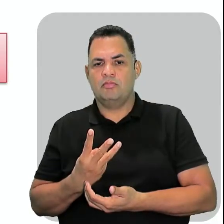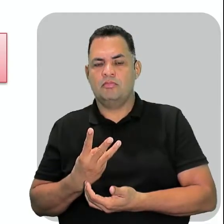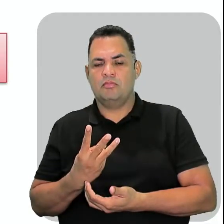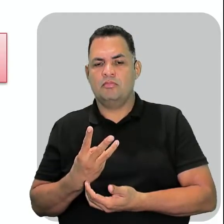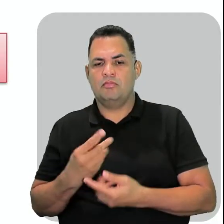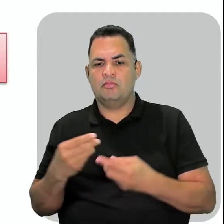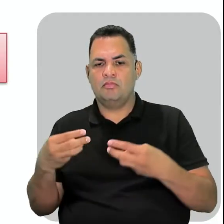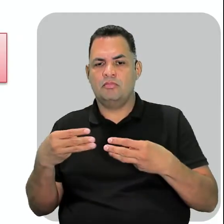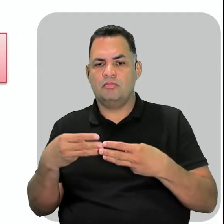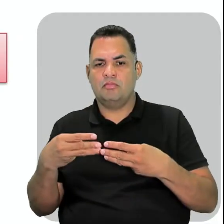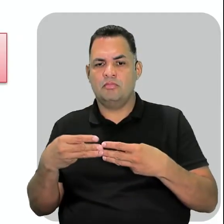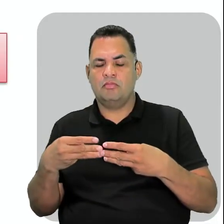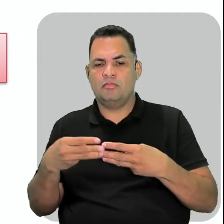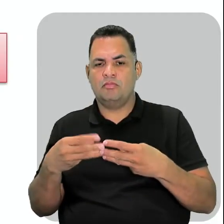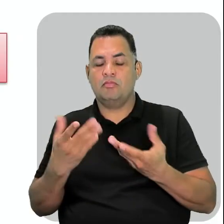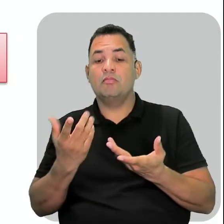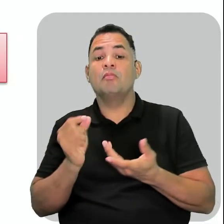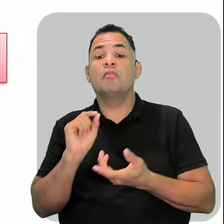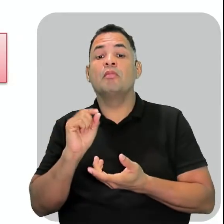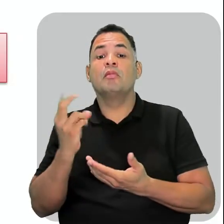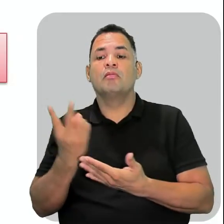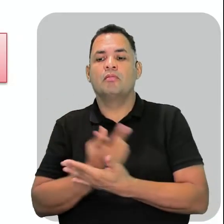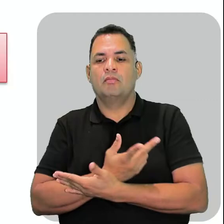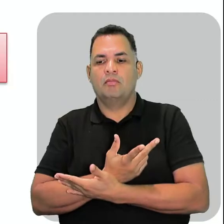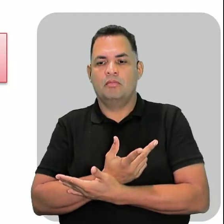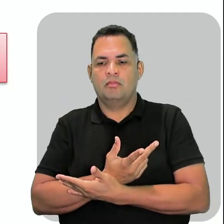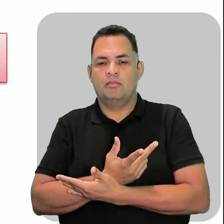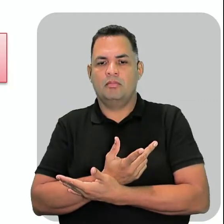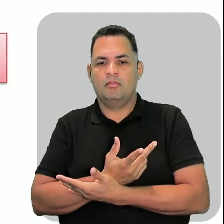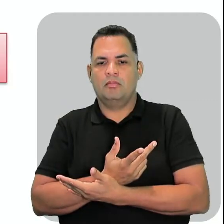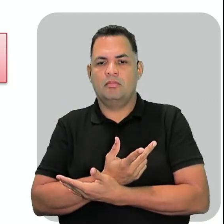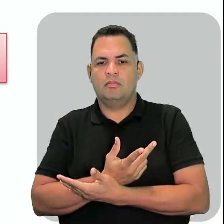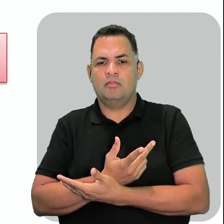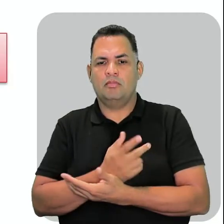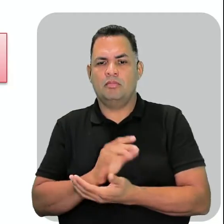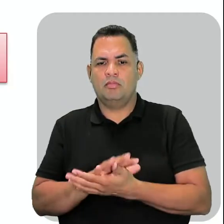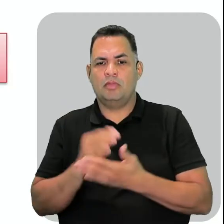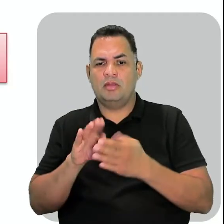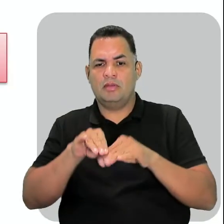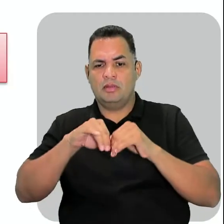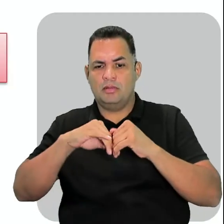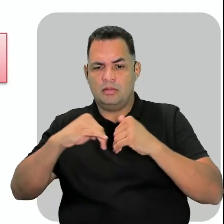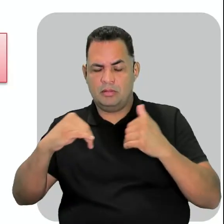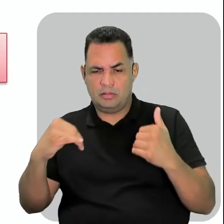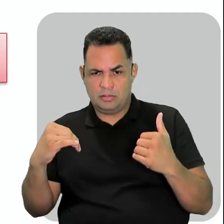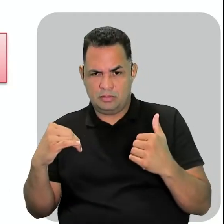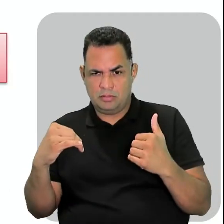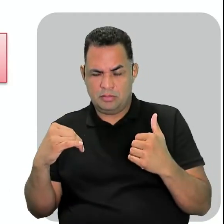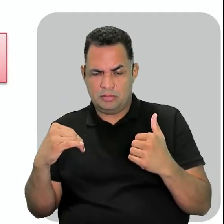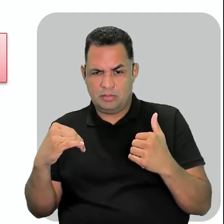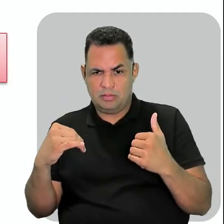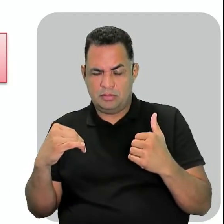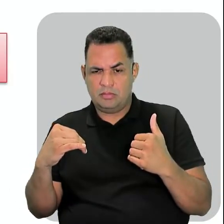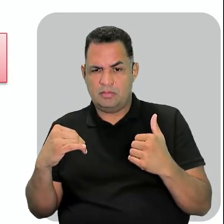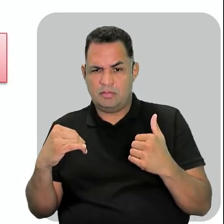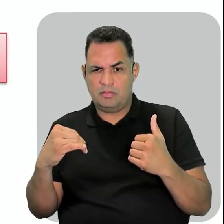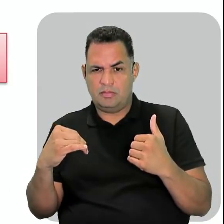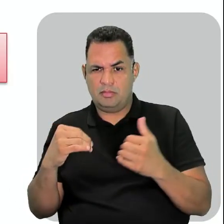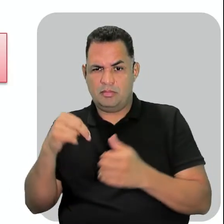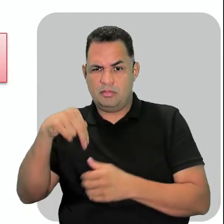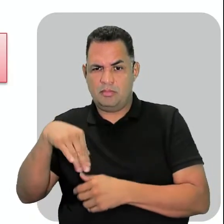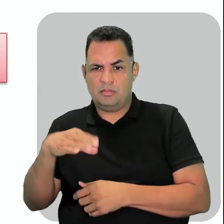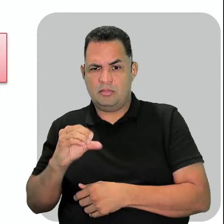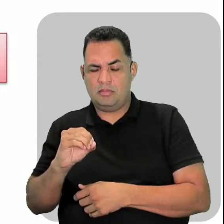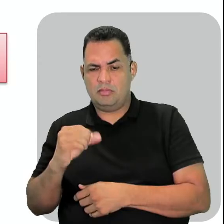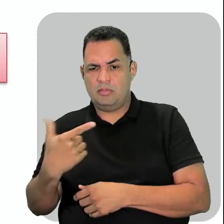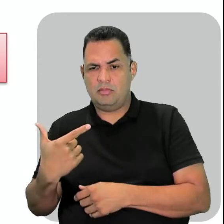3 ligações, né? Então, o que vai acontecer? Ele vai romper a ligação que ele tem com o